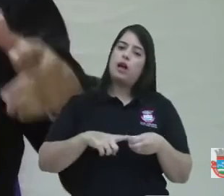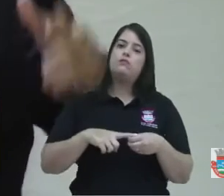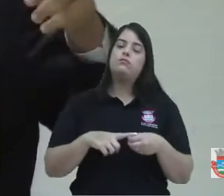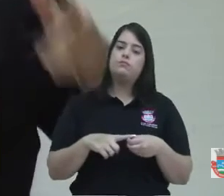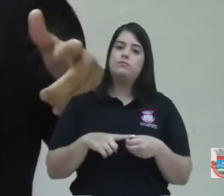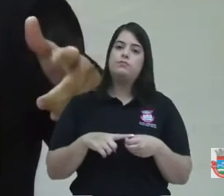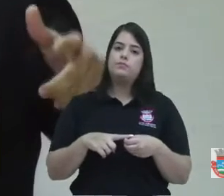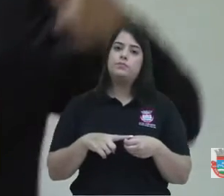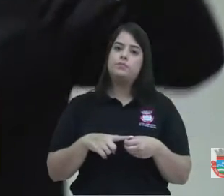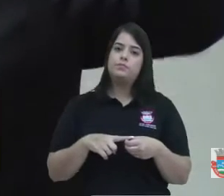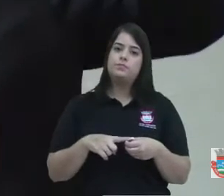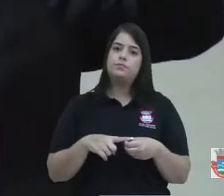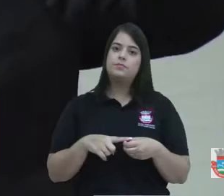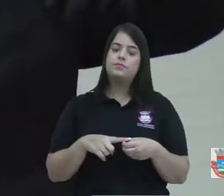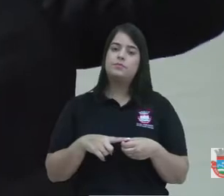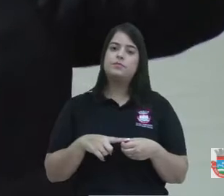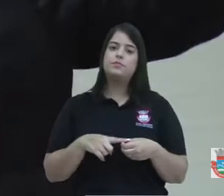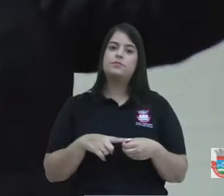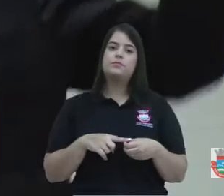vai voltar